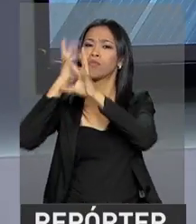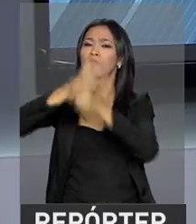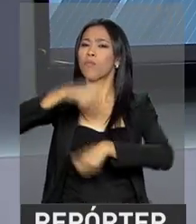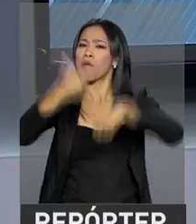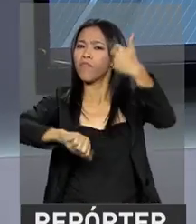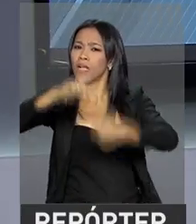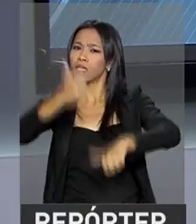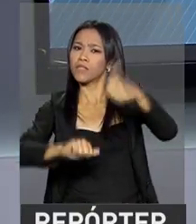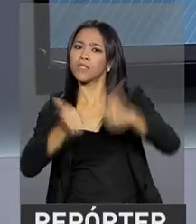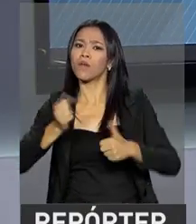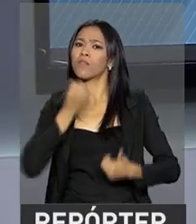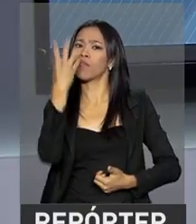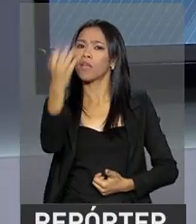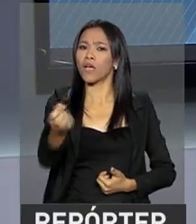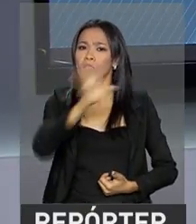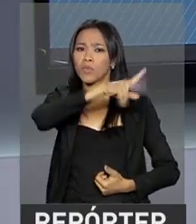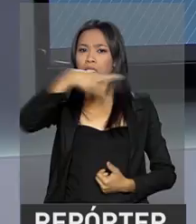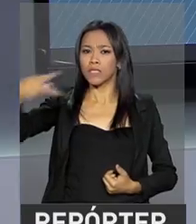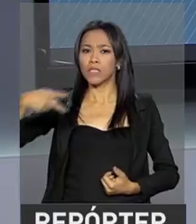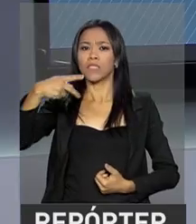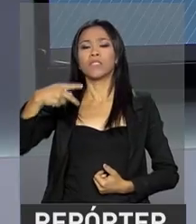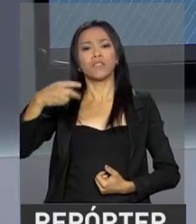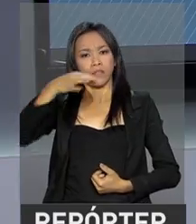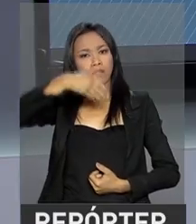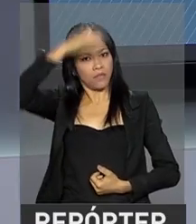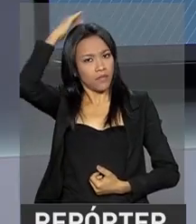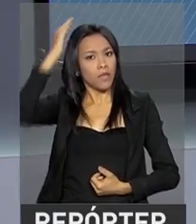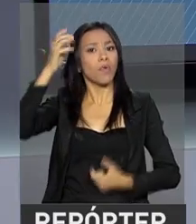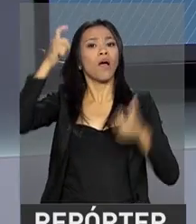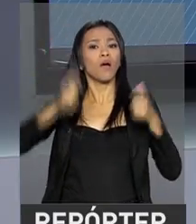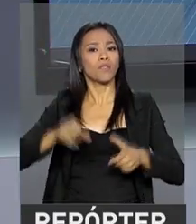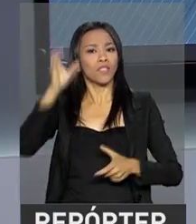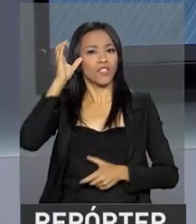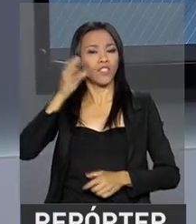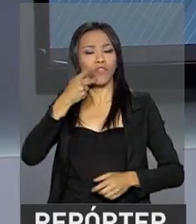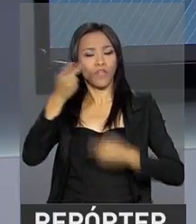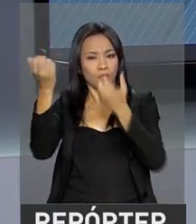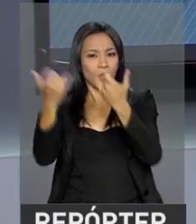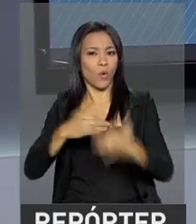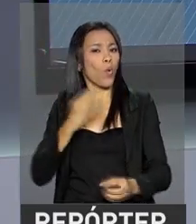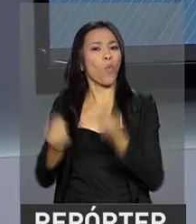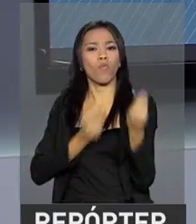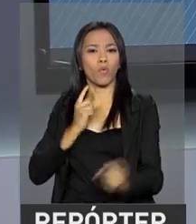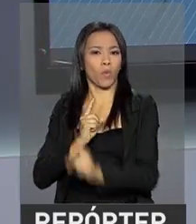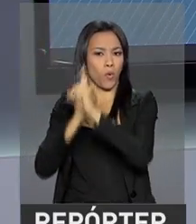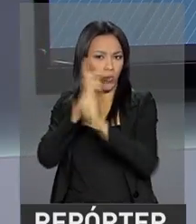do presidente Michel Temer à China e destacou o encontro com o presidente Xi Jinping.